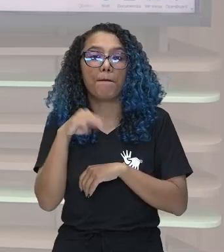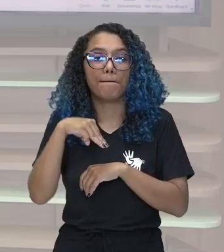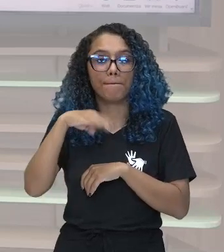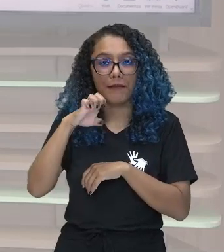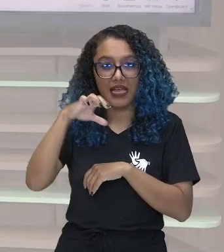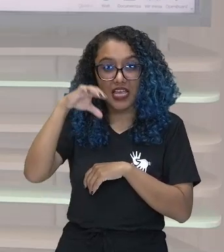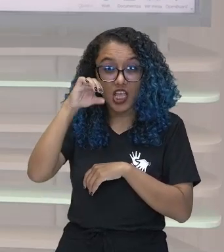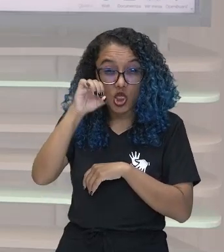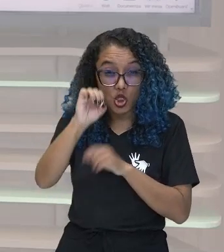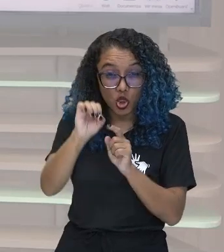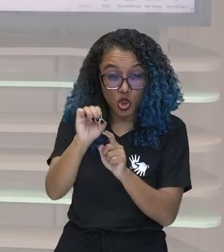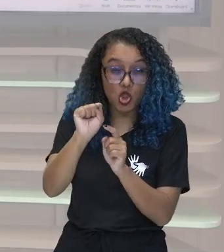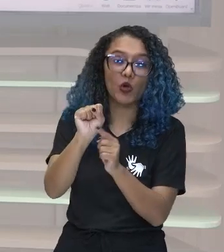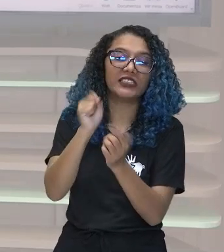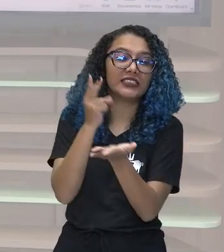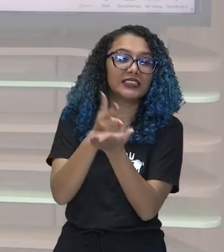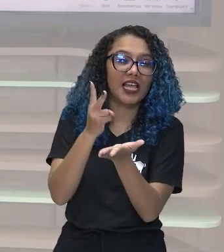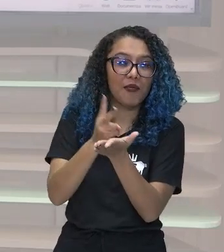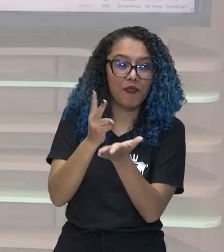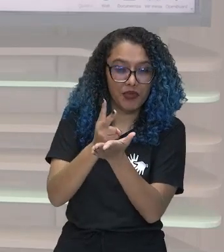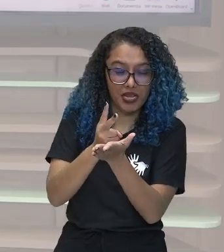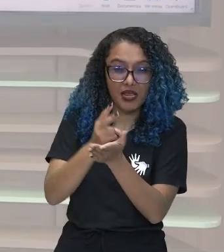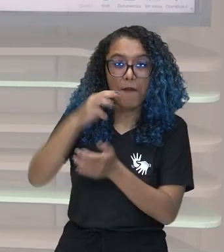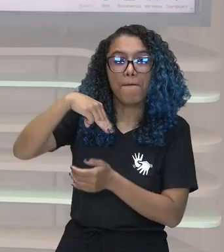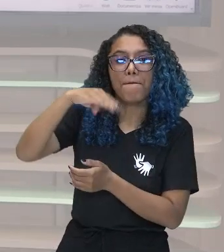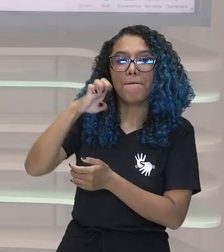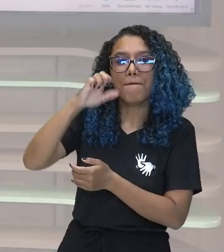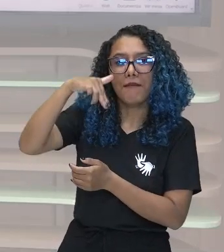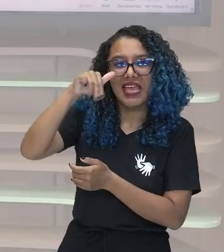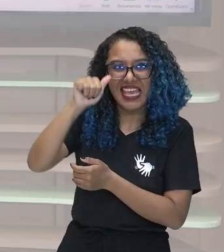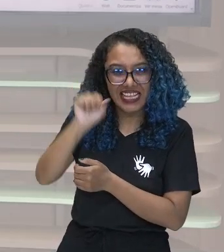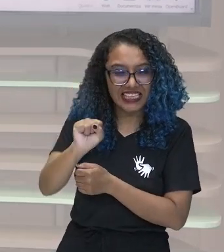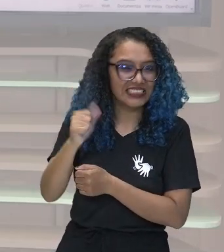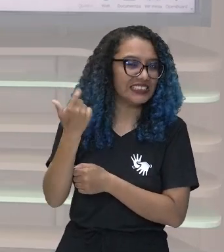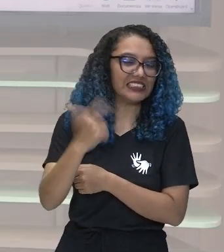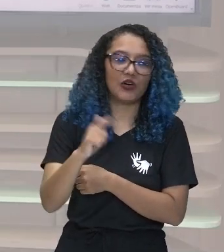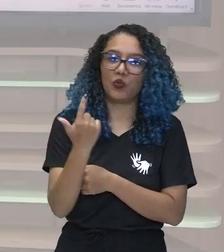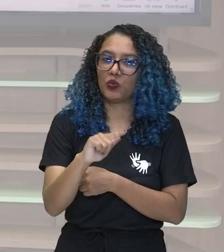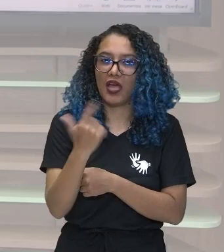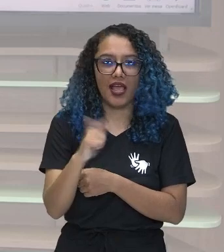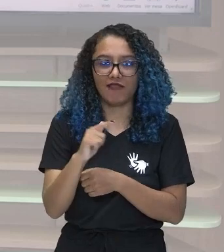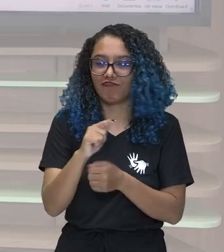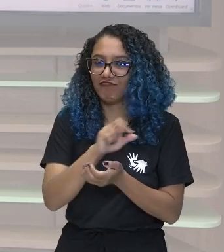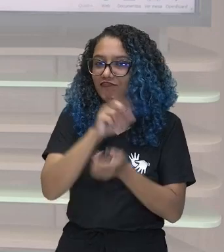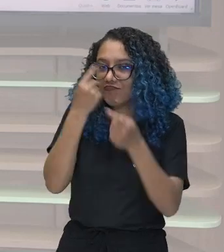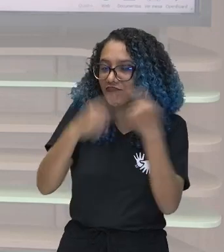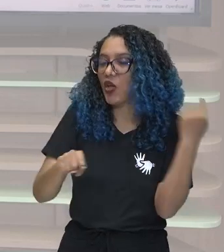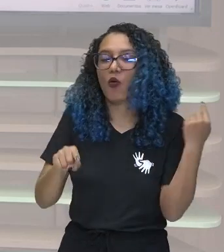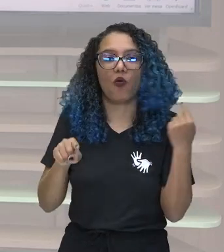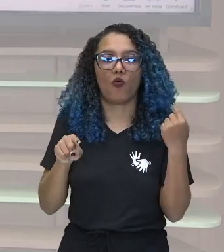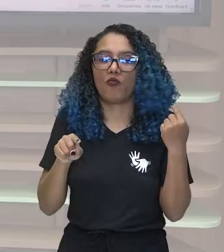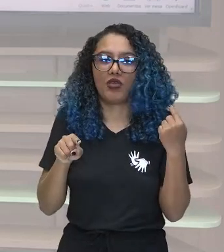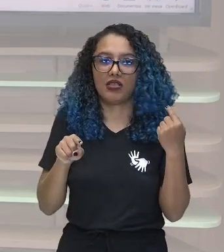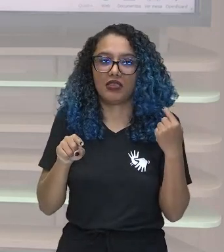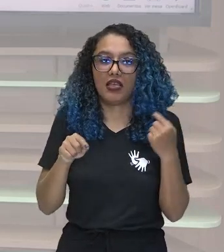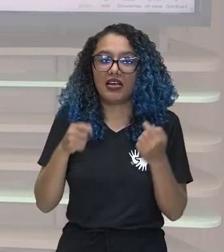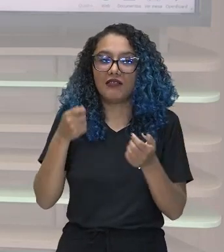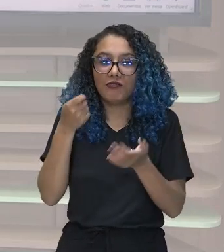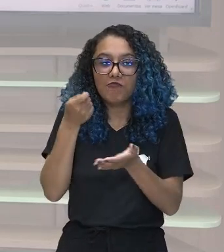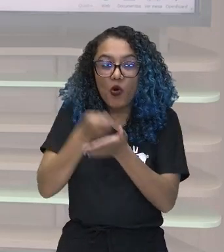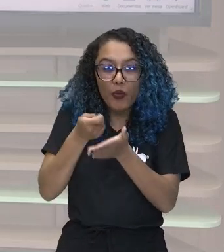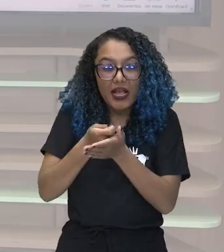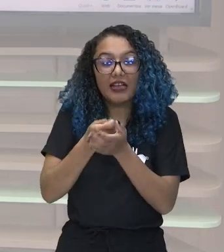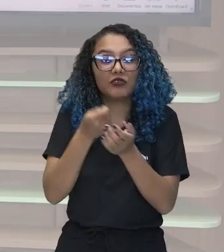para menos, né? Ele é um advérbio. O advérbio é invariável, ele não muda. Ele tem que ser